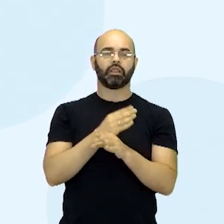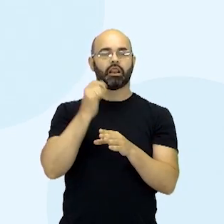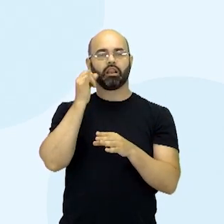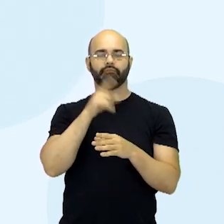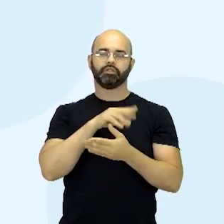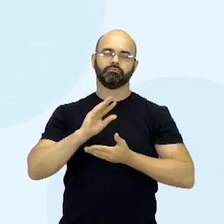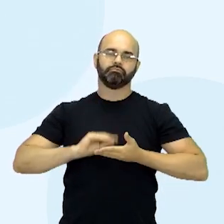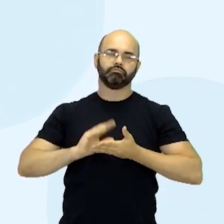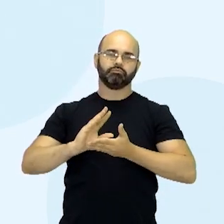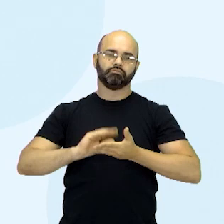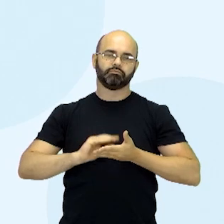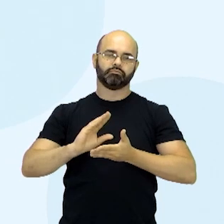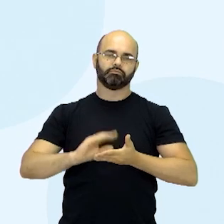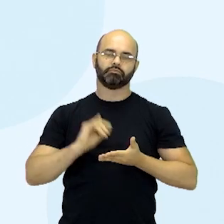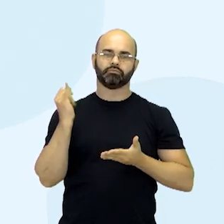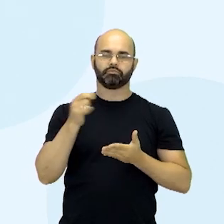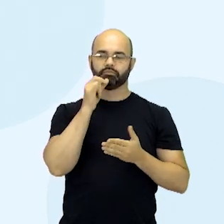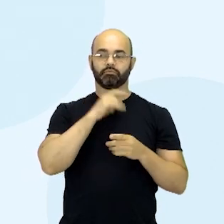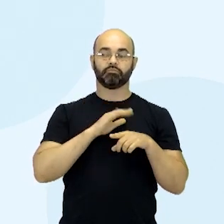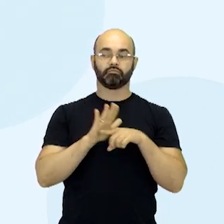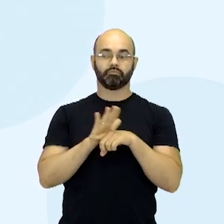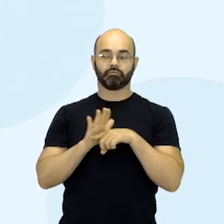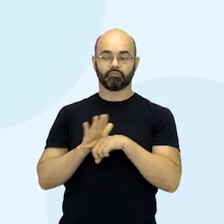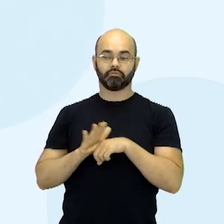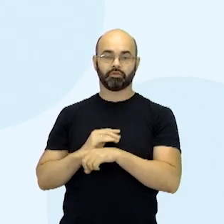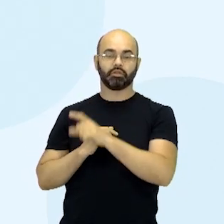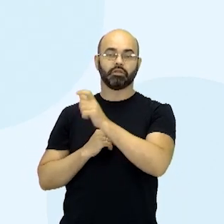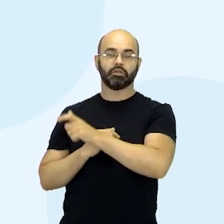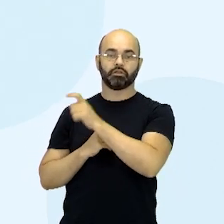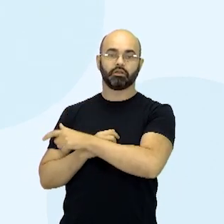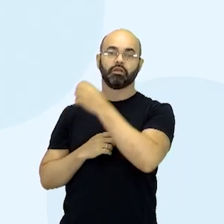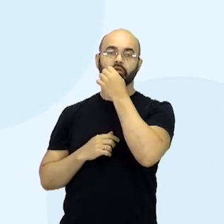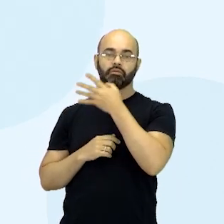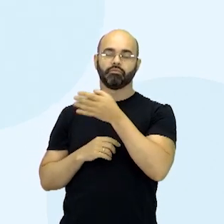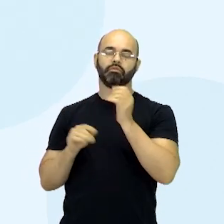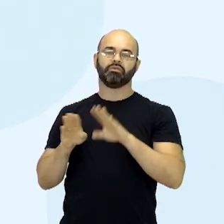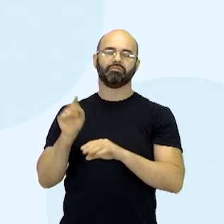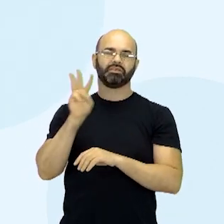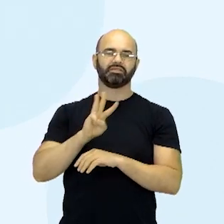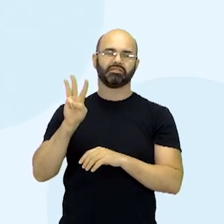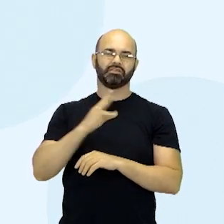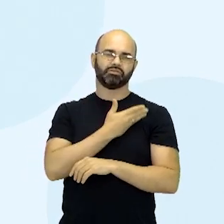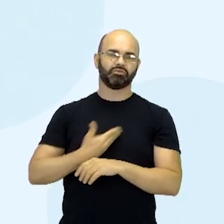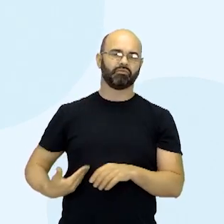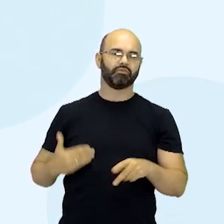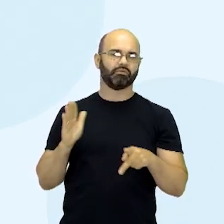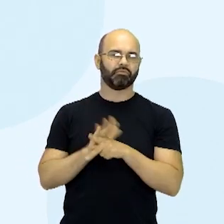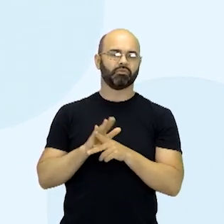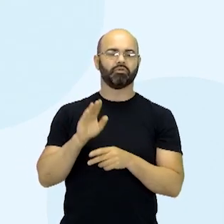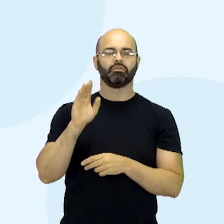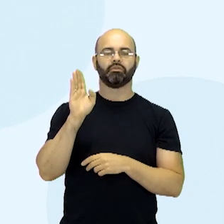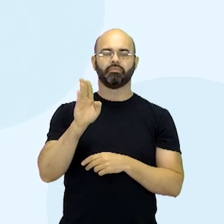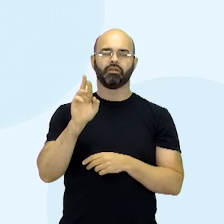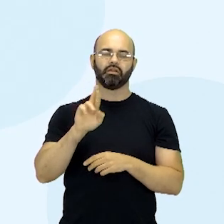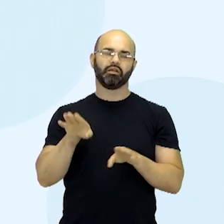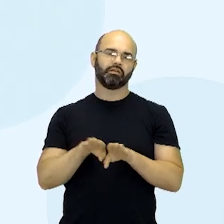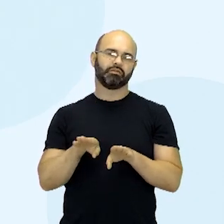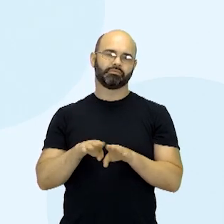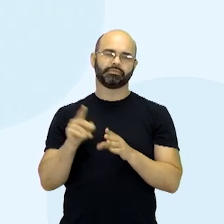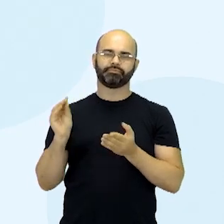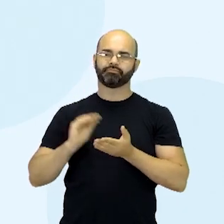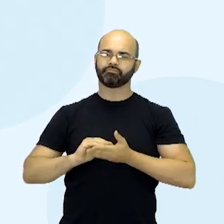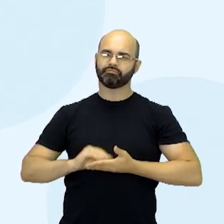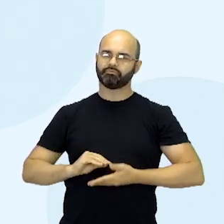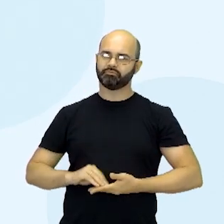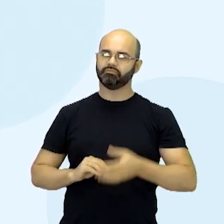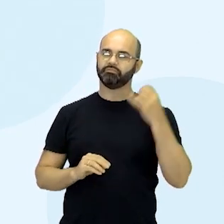né? Lembra aí, procurem fontes confiáveis, nós falamos sites do governo, sites que tem lá o BR, então as